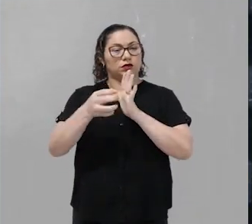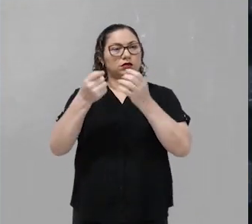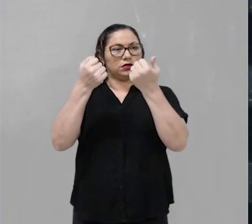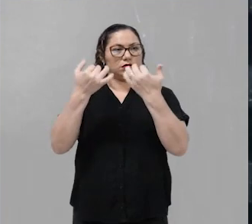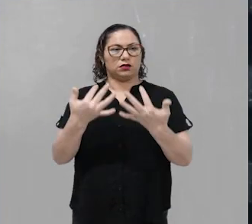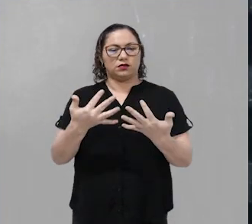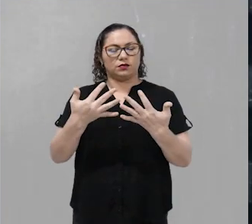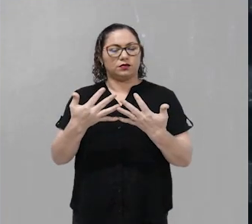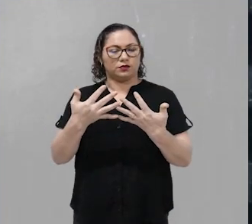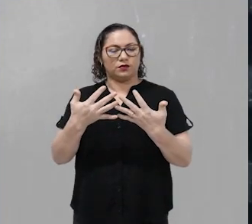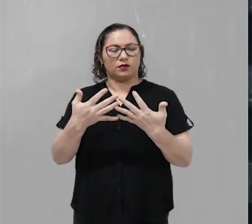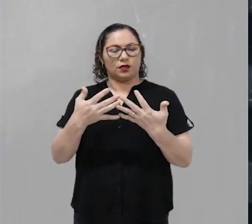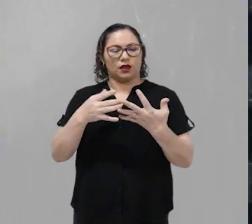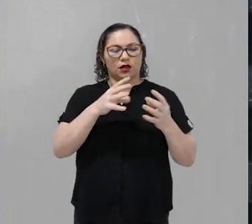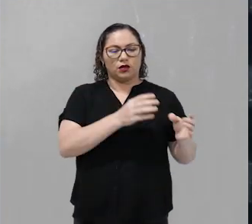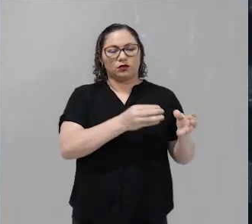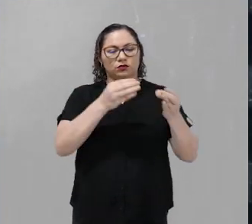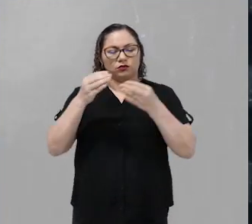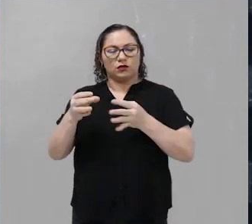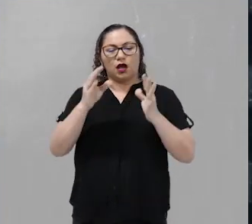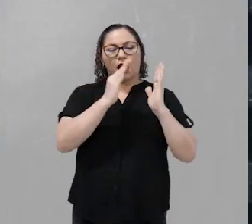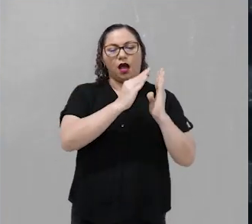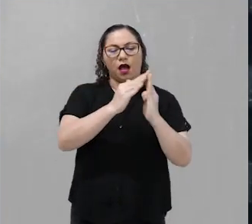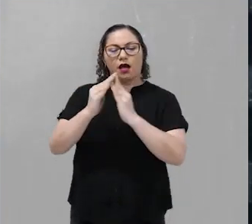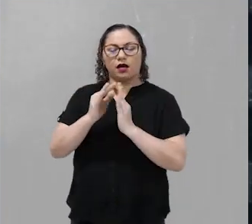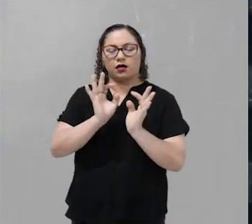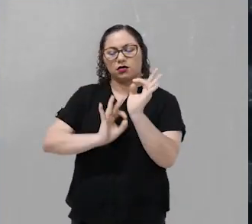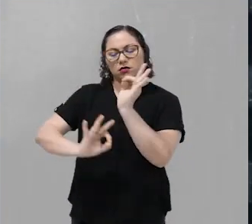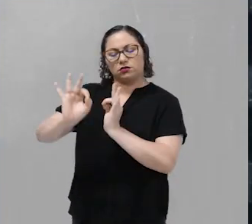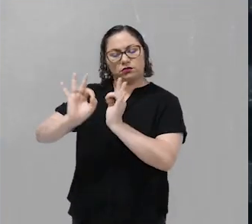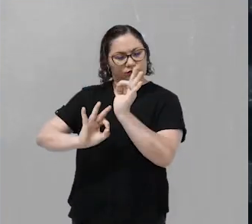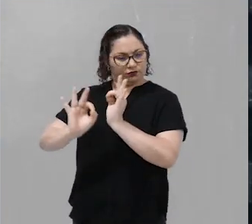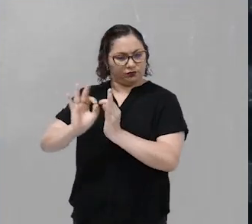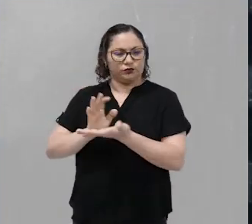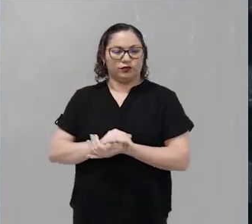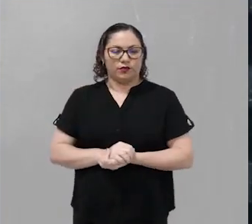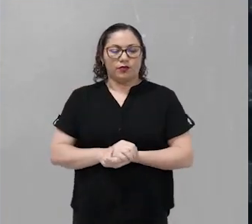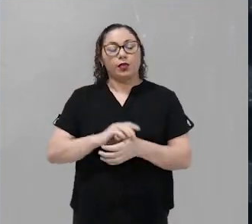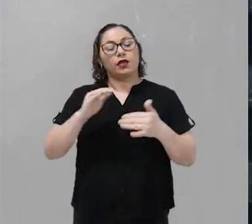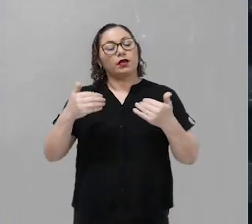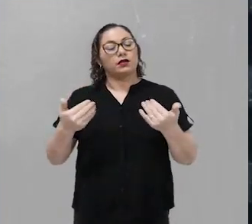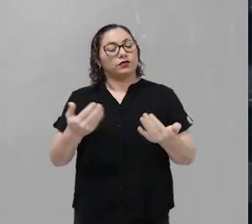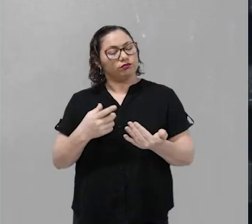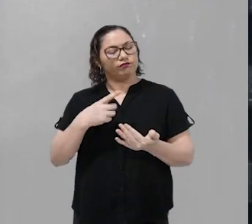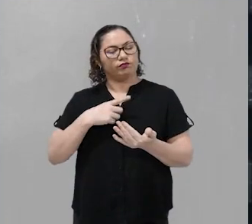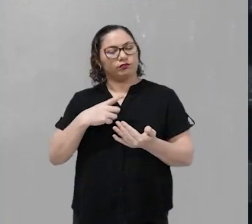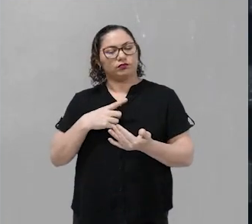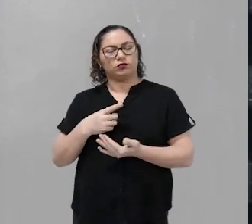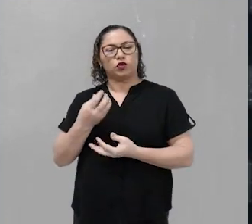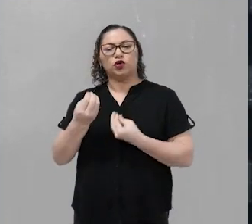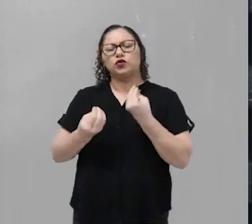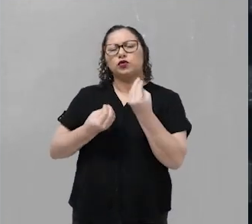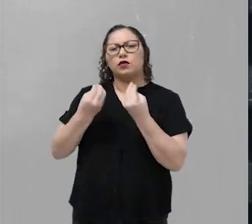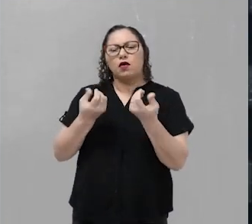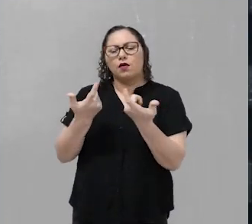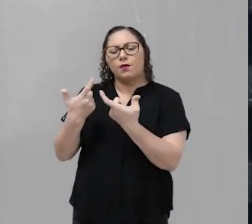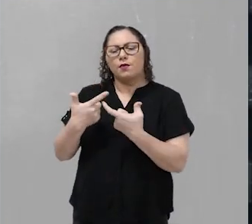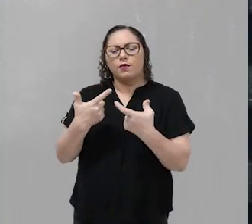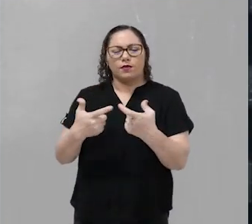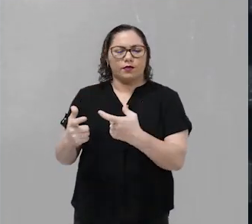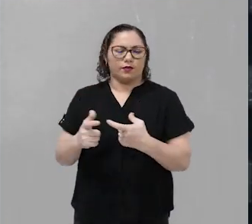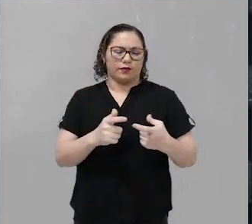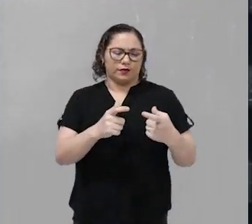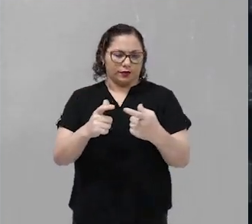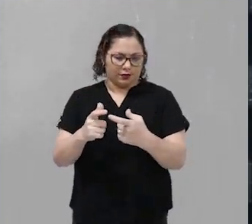a ideia de justa posição de casas e edifícios. Então existe uma questão ali, né, do ambiente, da